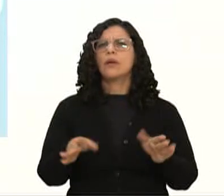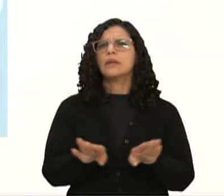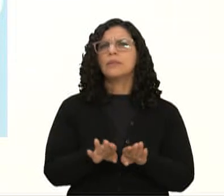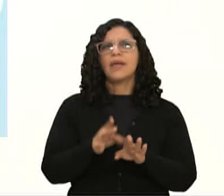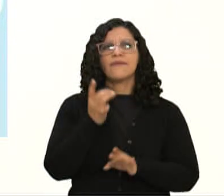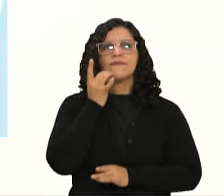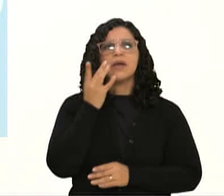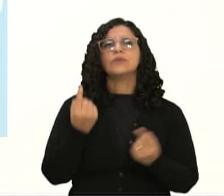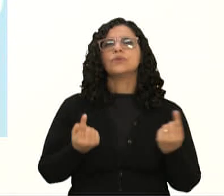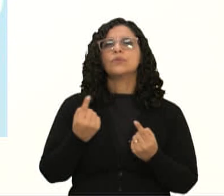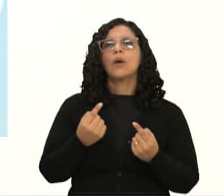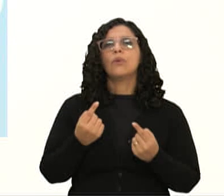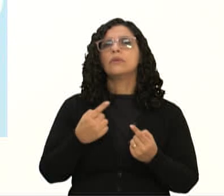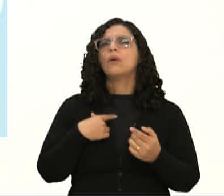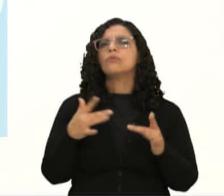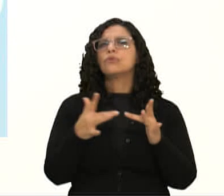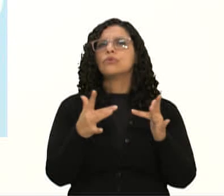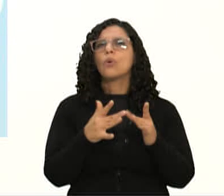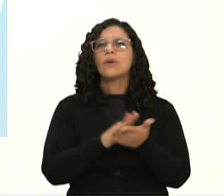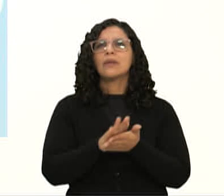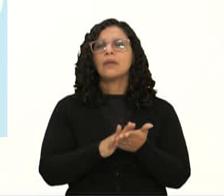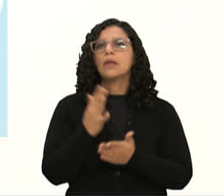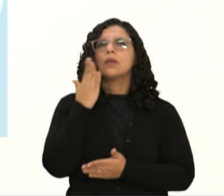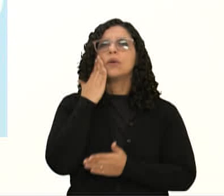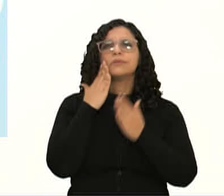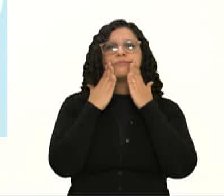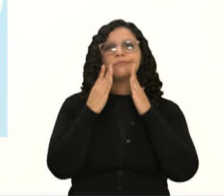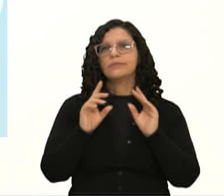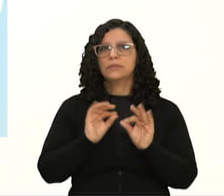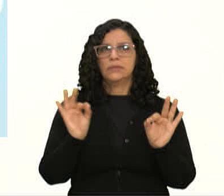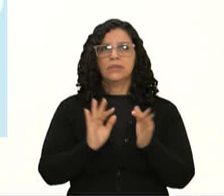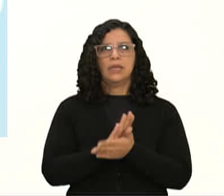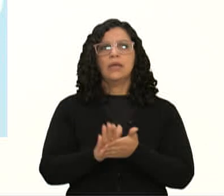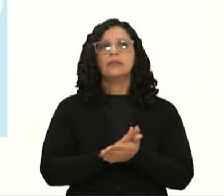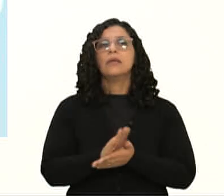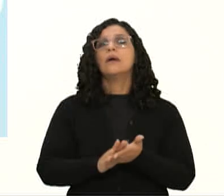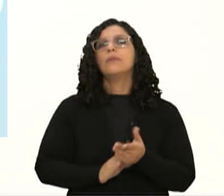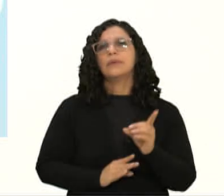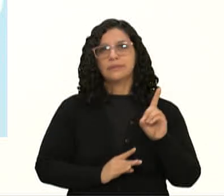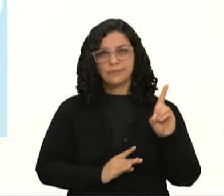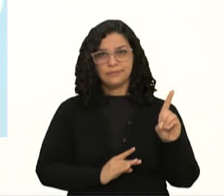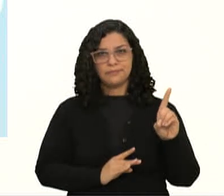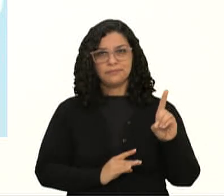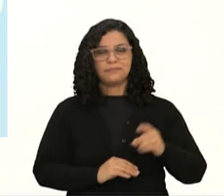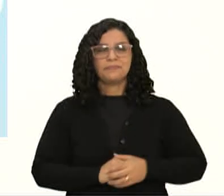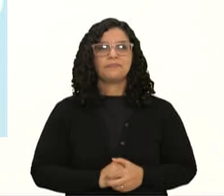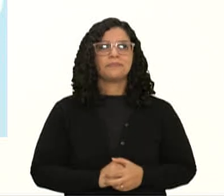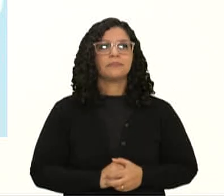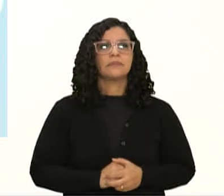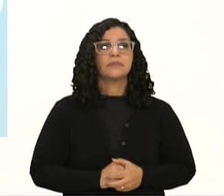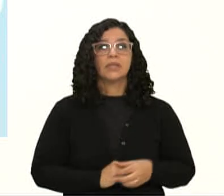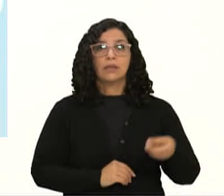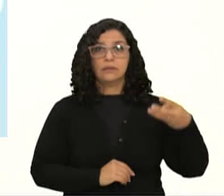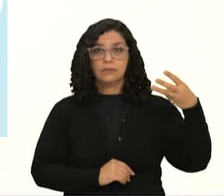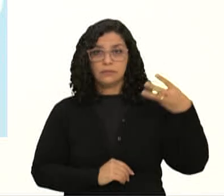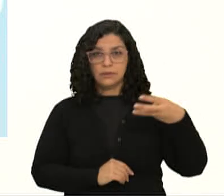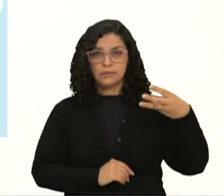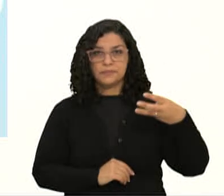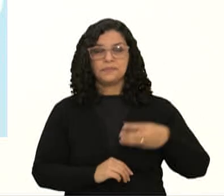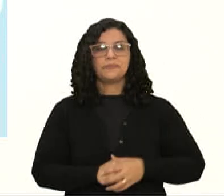ficou fácil, né? Não toque o seu rosto com as mãos. Letter D.